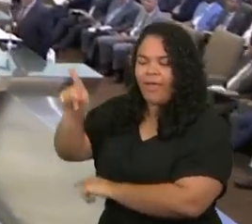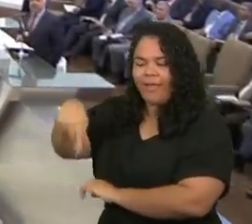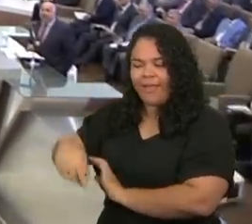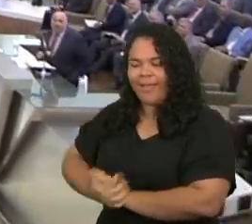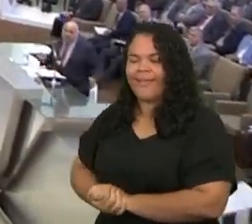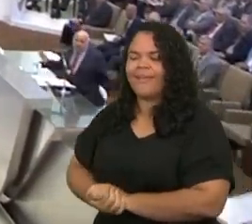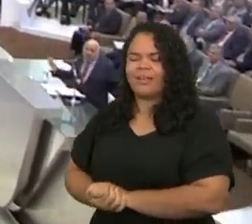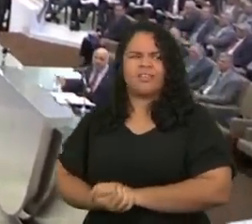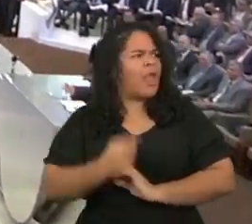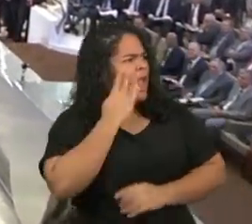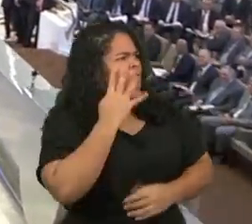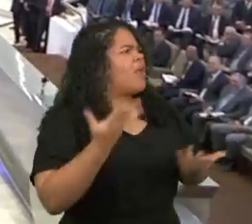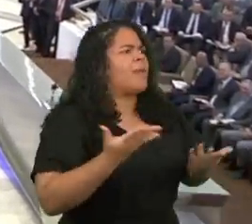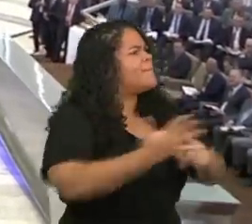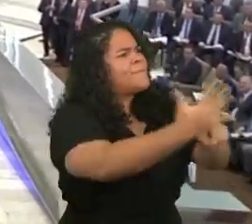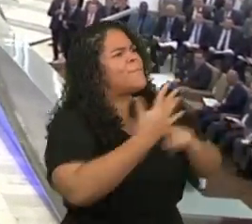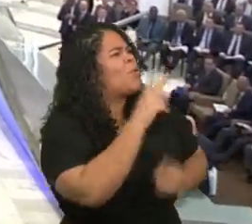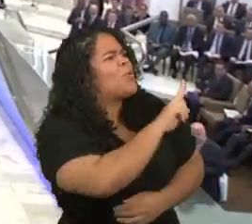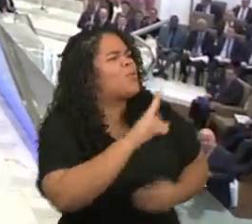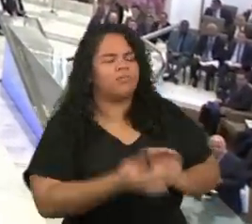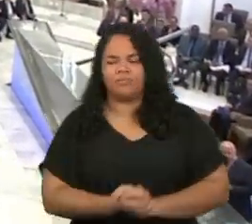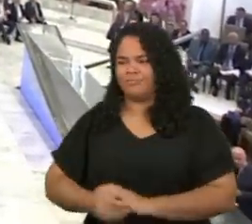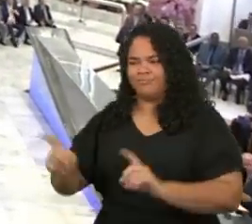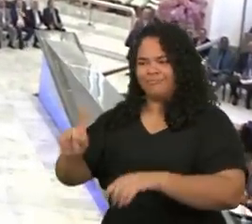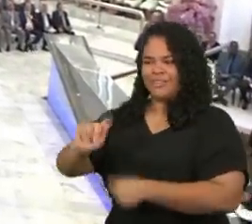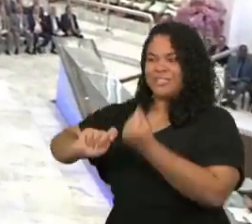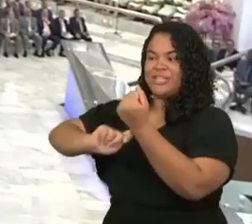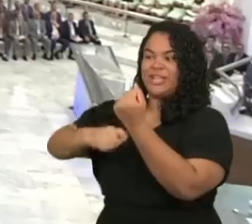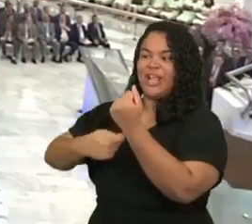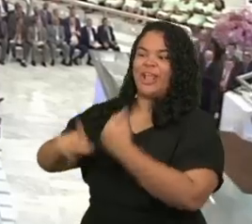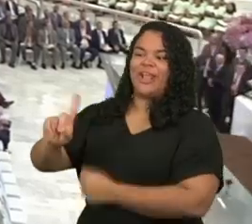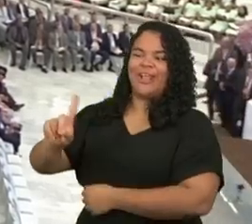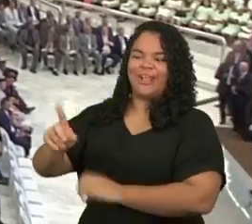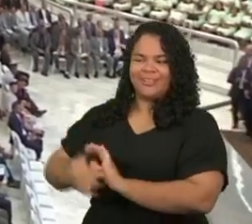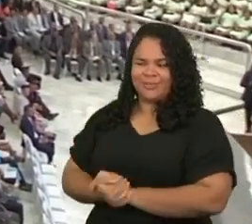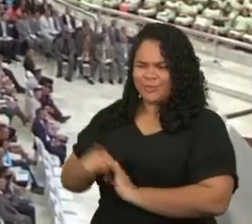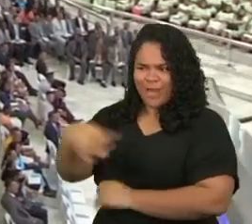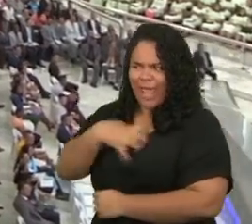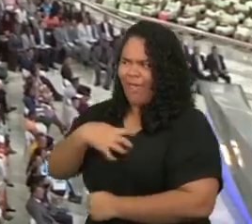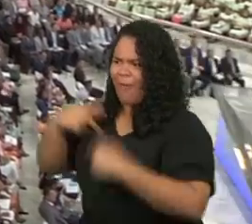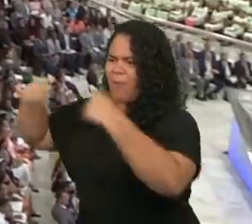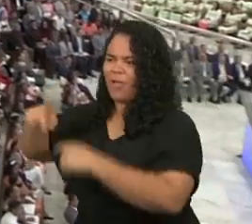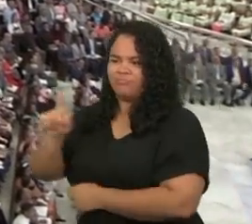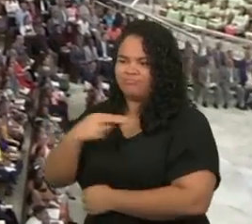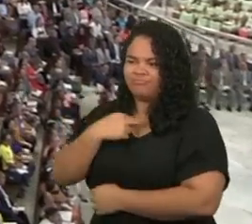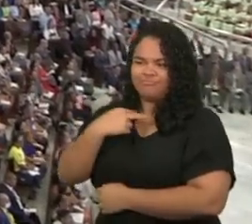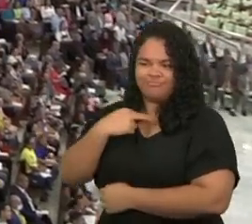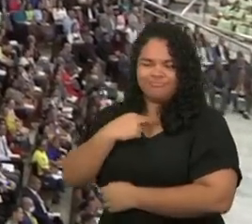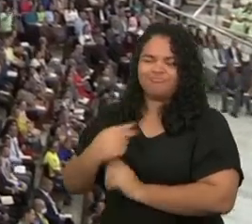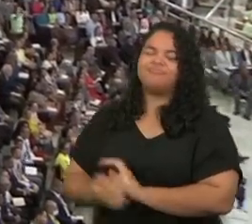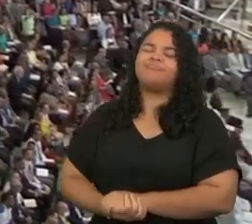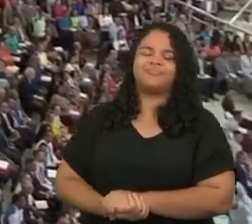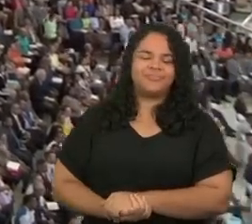quem é ele diga eu vou dizer ele tá fazendo bem para você e para mim eu vou dizer para você ficar com raiva dele não vou dizer